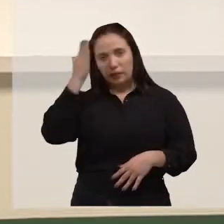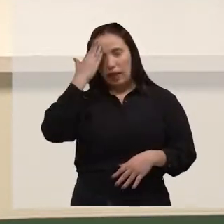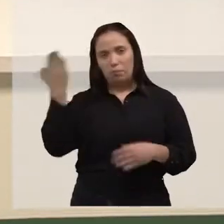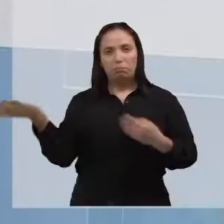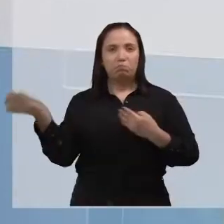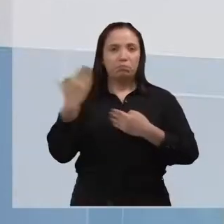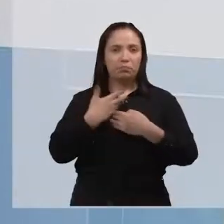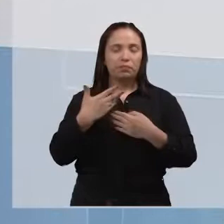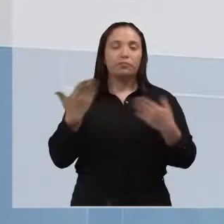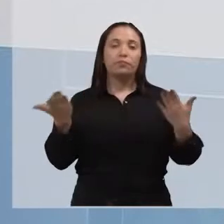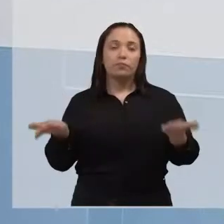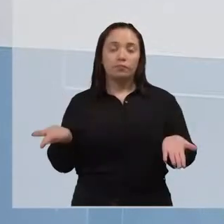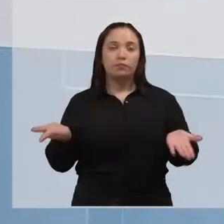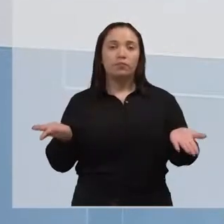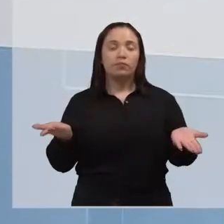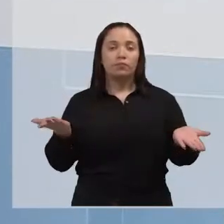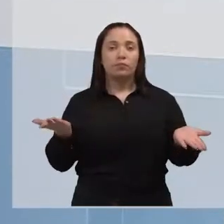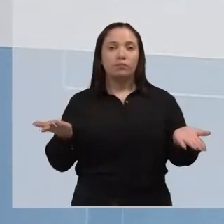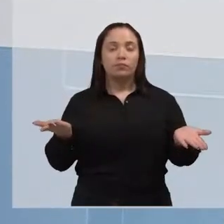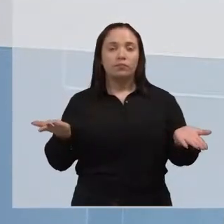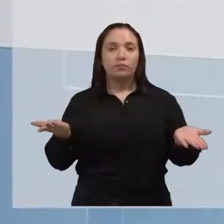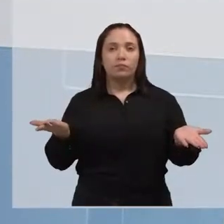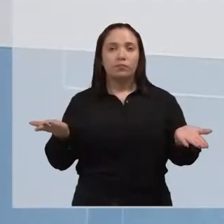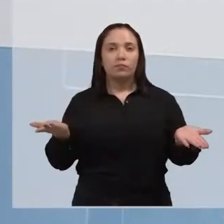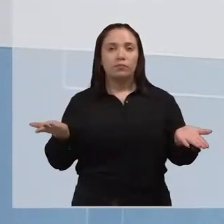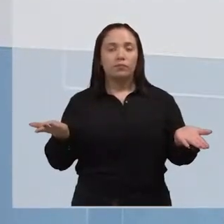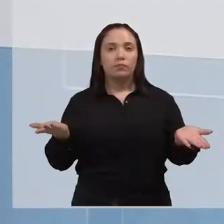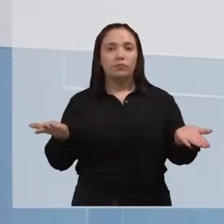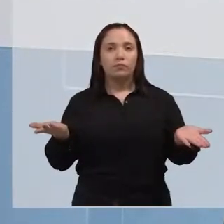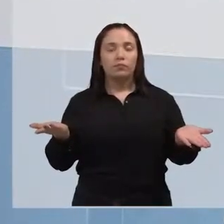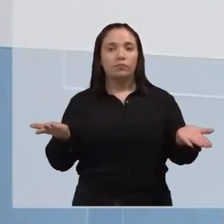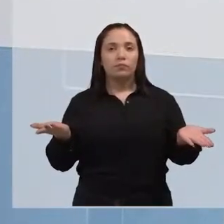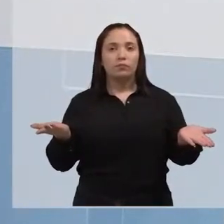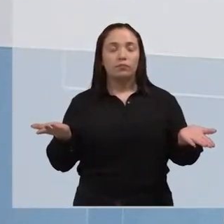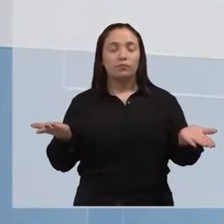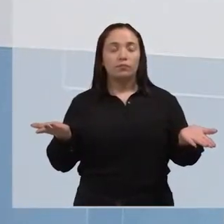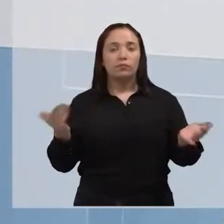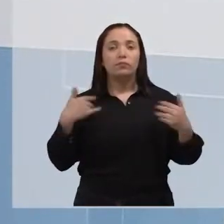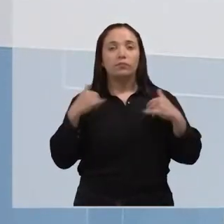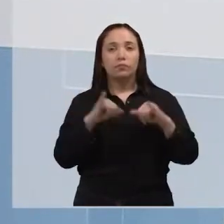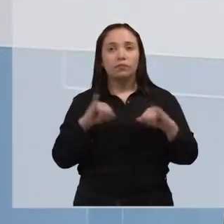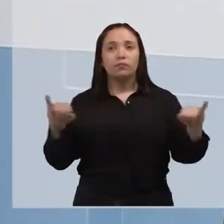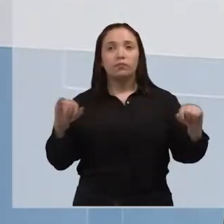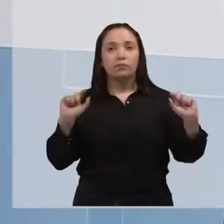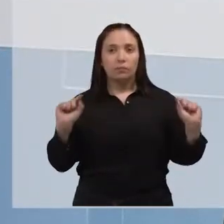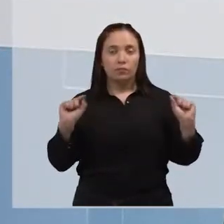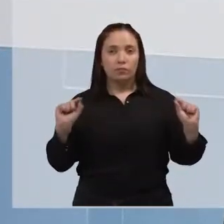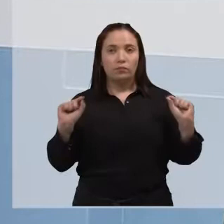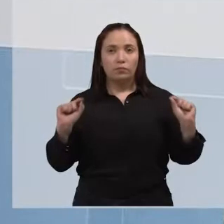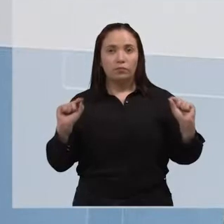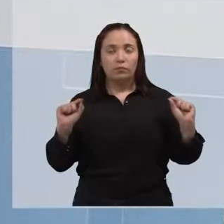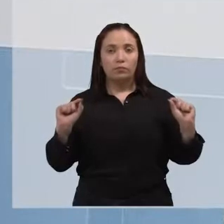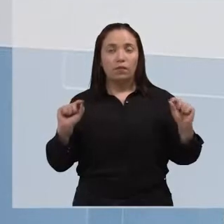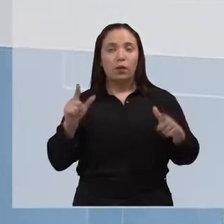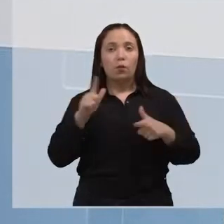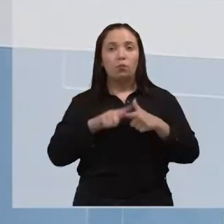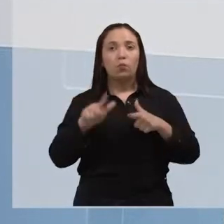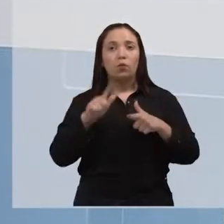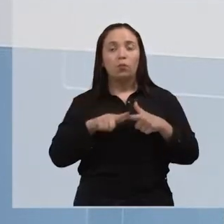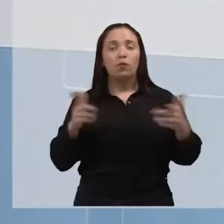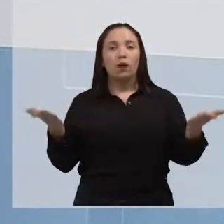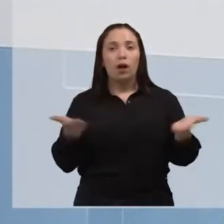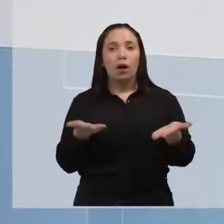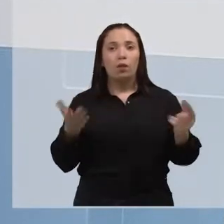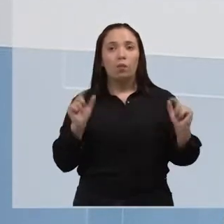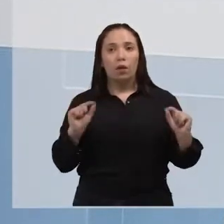Mas deixa eu dizer uma coisa, muito mais do que eu, né? Ele sabe com certeza, mas muito mais do que eu. Deixa eu dizer uma coisa para vocês aqui. O grande problema agora é